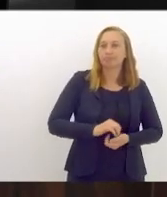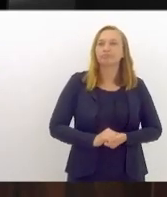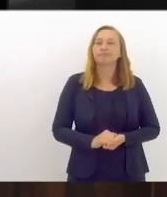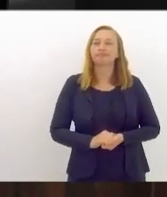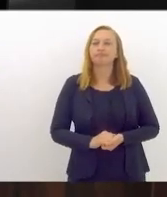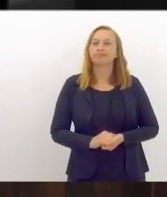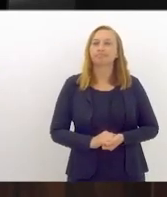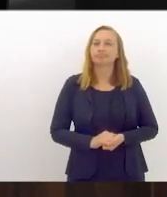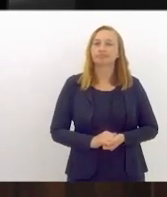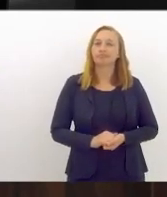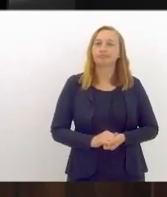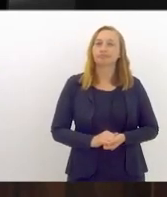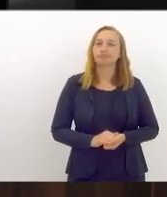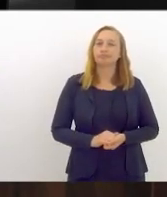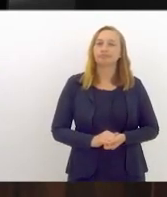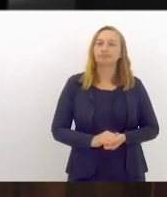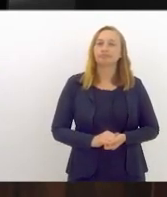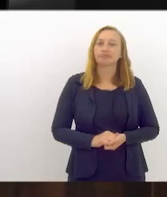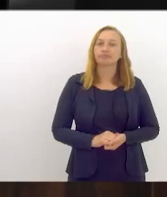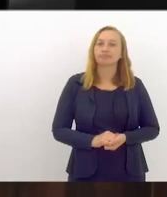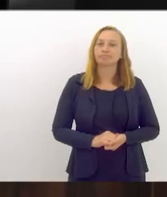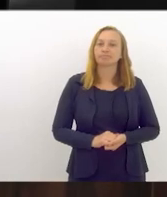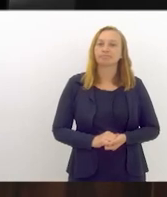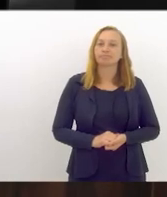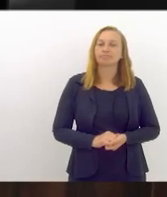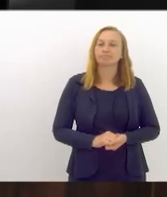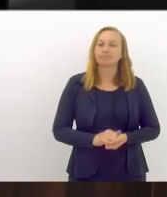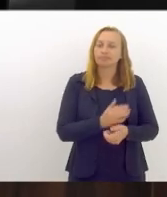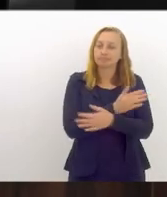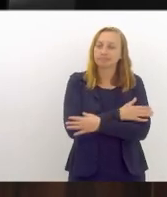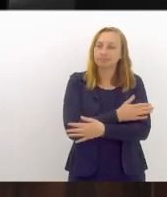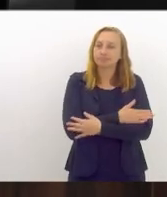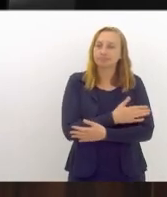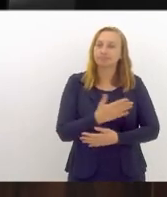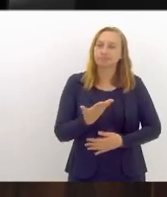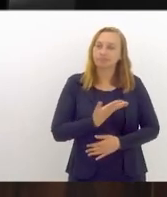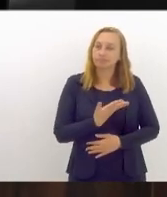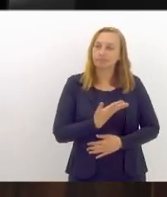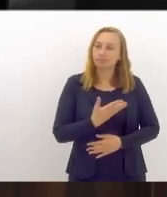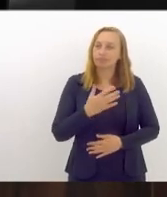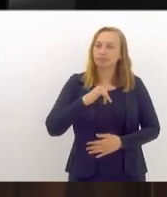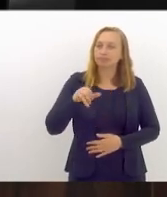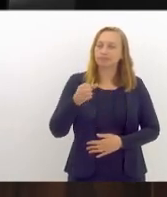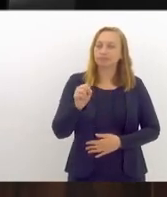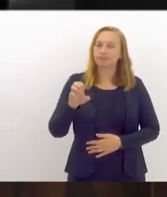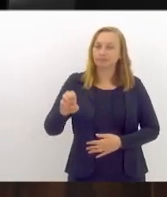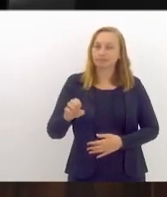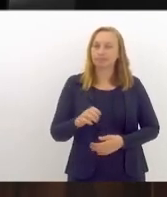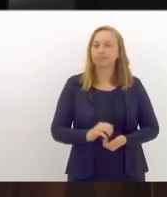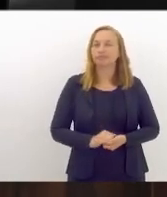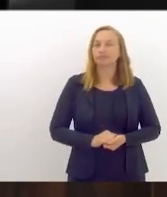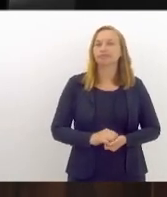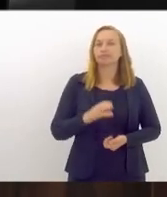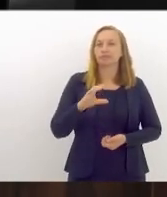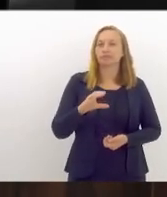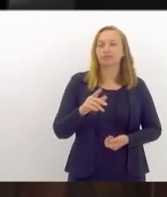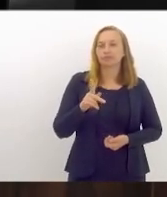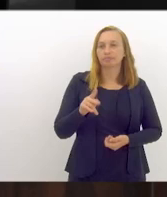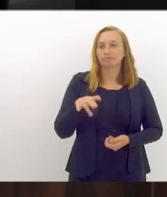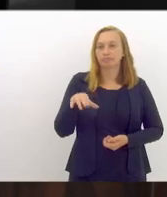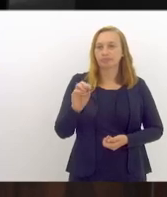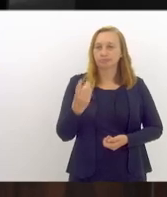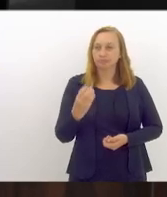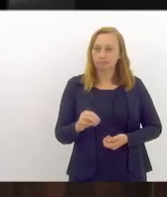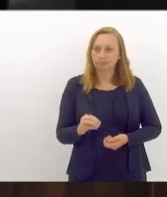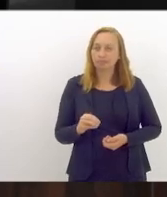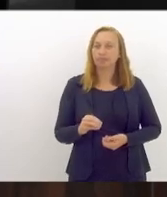comercial no Rio de Janeiro Manda um abraço para o nosso amigo Josa lá Sérgio Medeiros Paulino de Carvalho Instituto Nacional